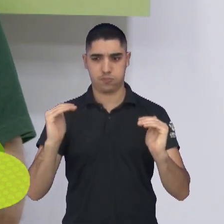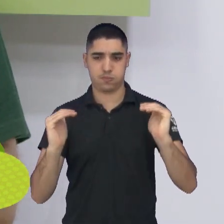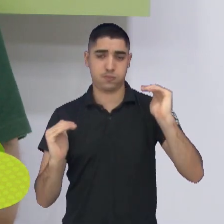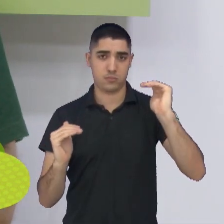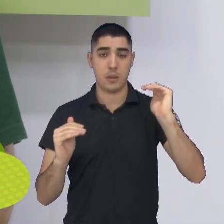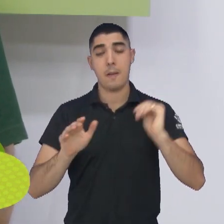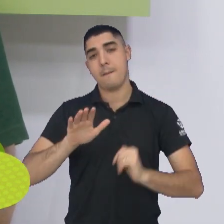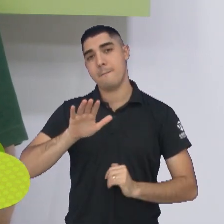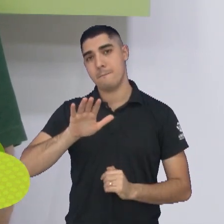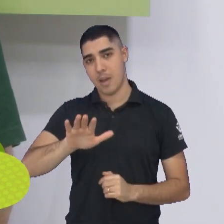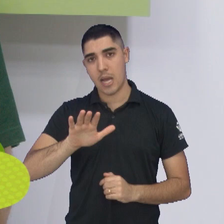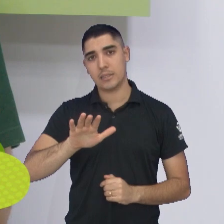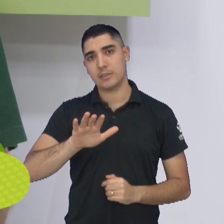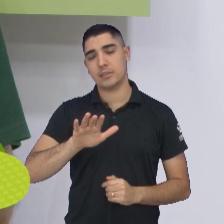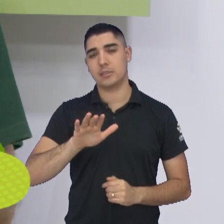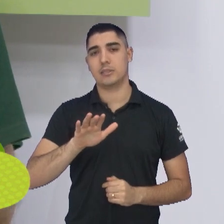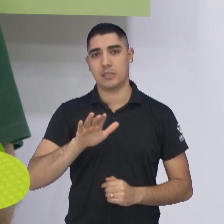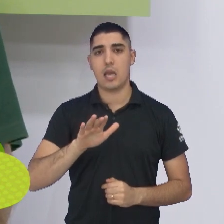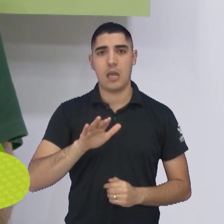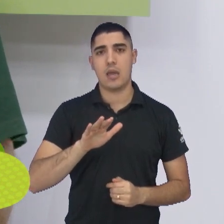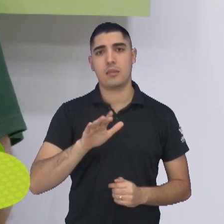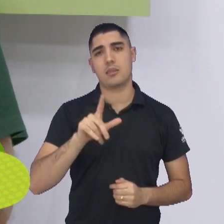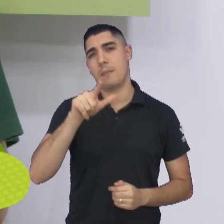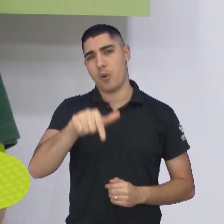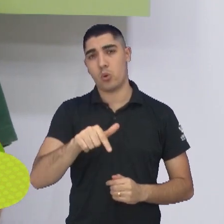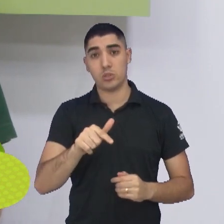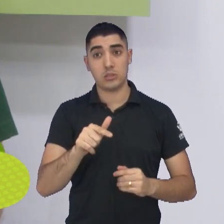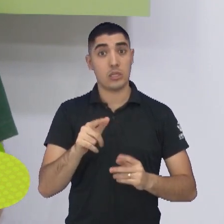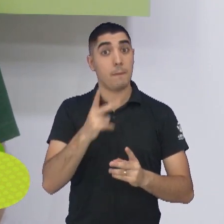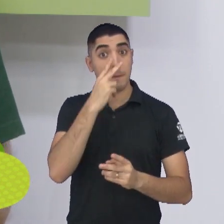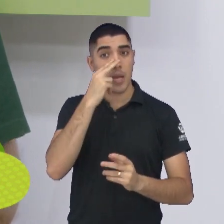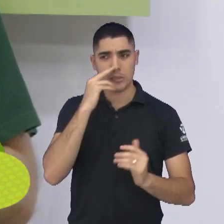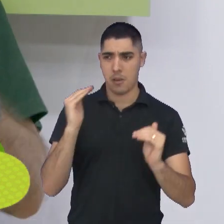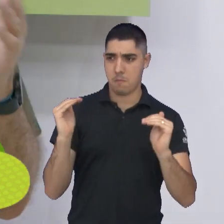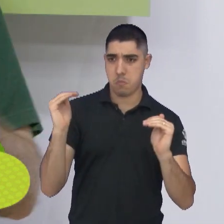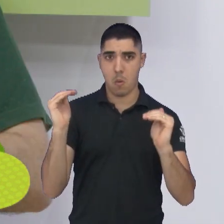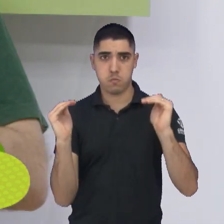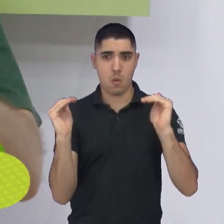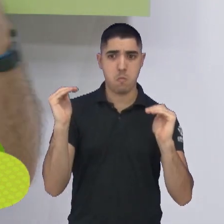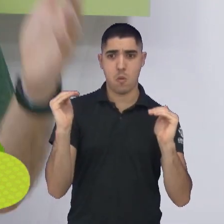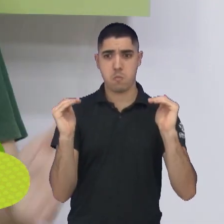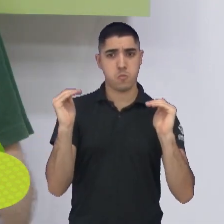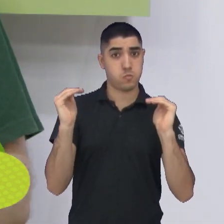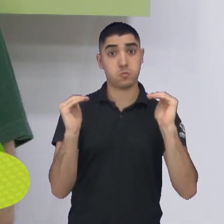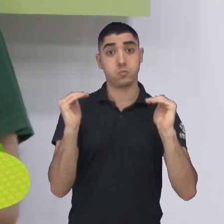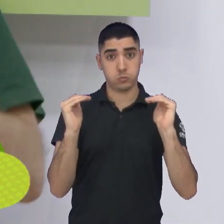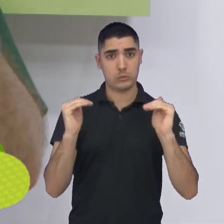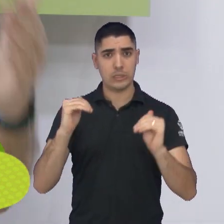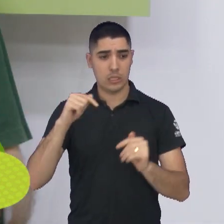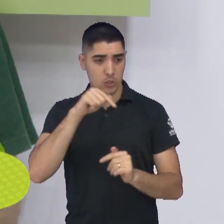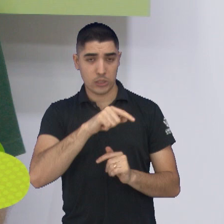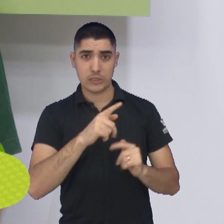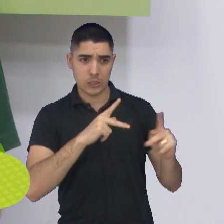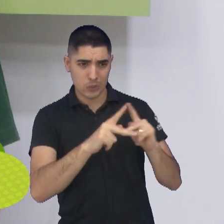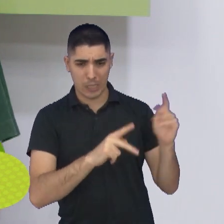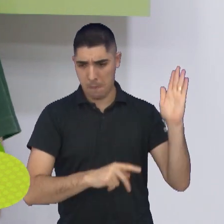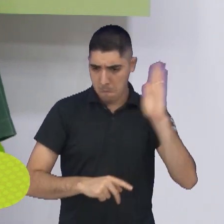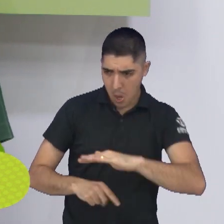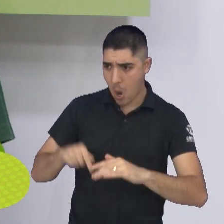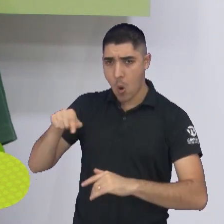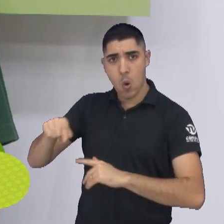outros três sets foram bem parelhos, né? Tanto com bola lá, bola cá, ponto